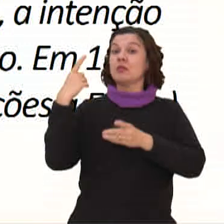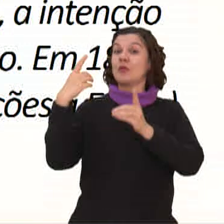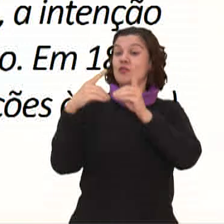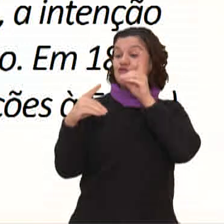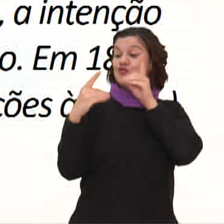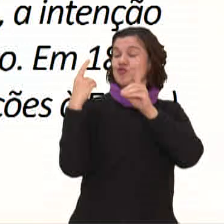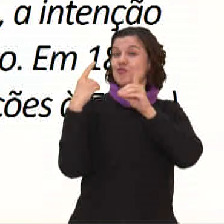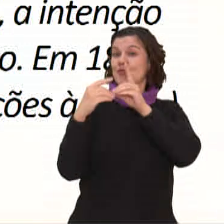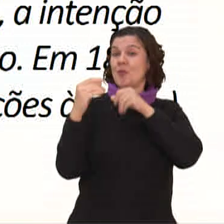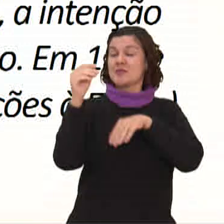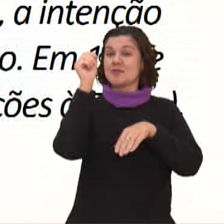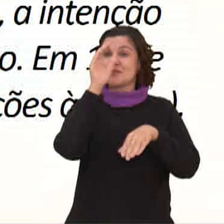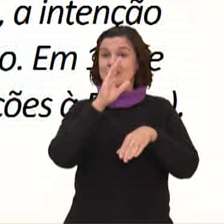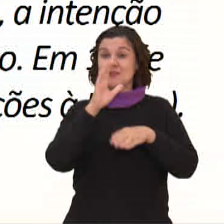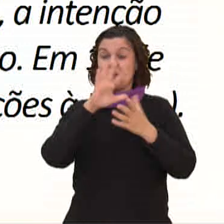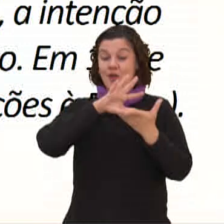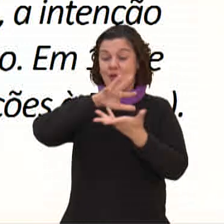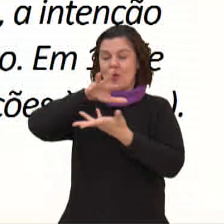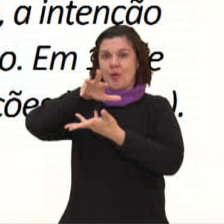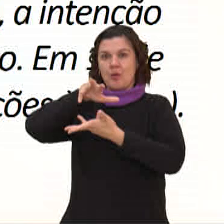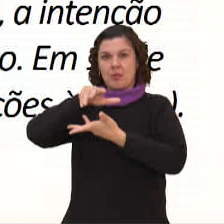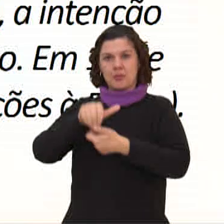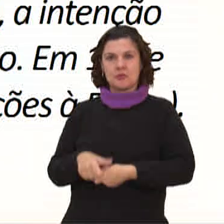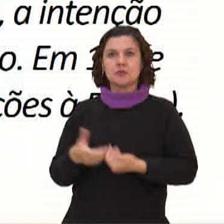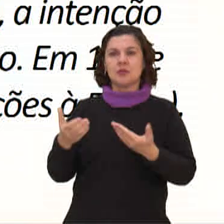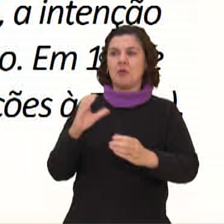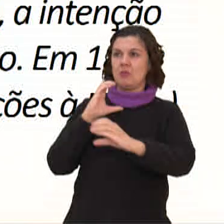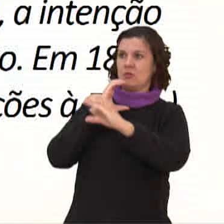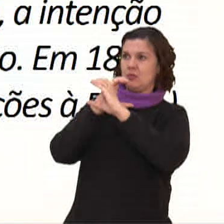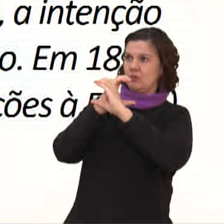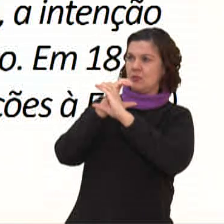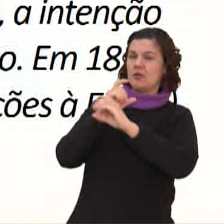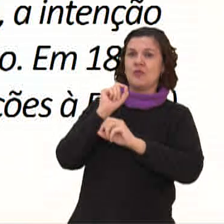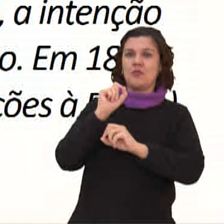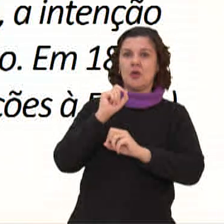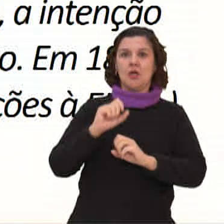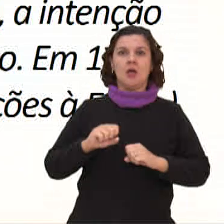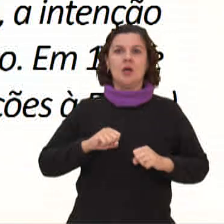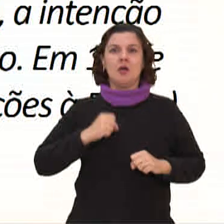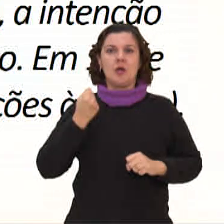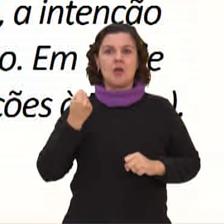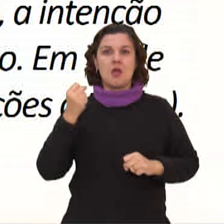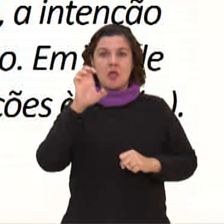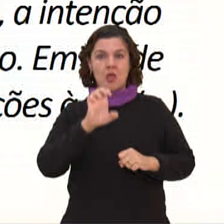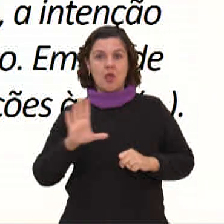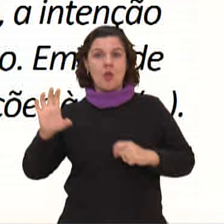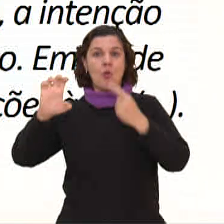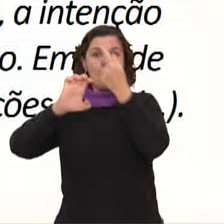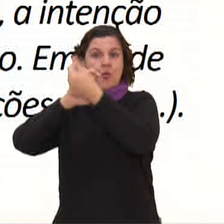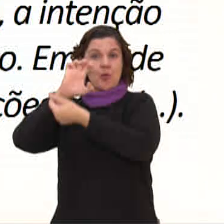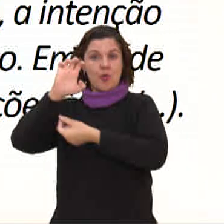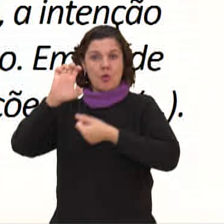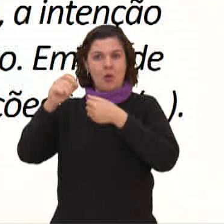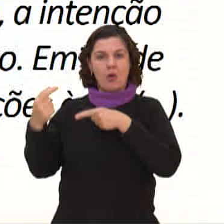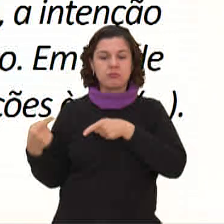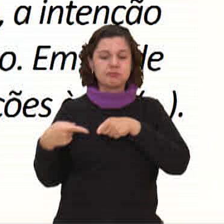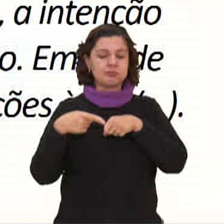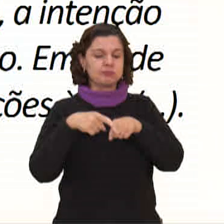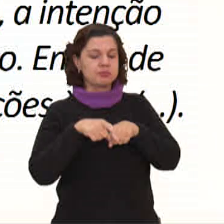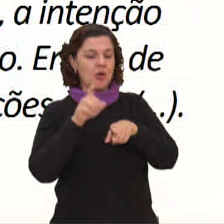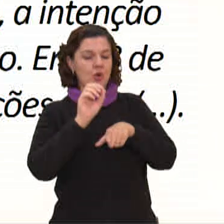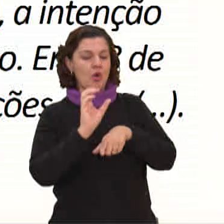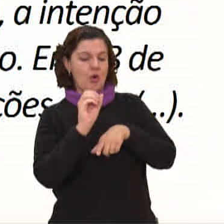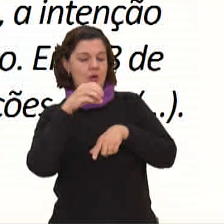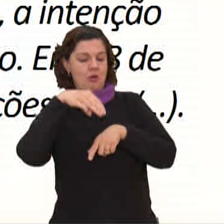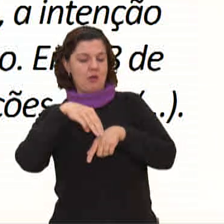internacional. A comunicação foi uma reação à decisão da União Europeia de questionar a Organização Mundial